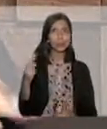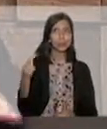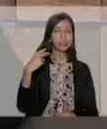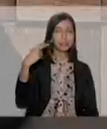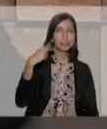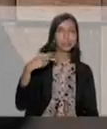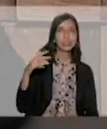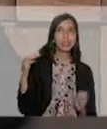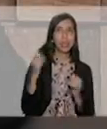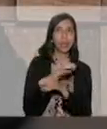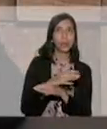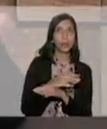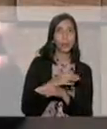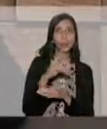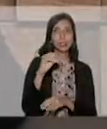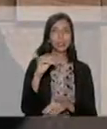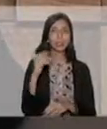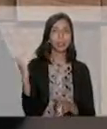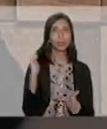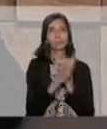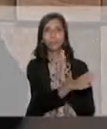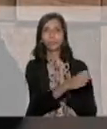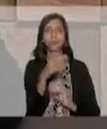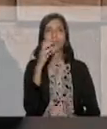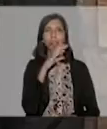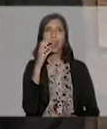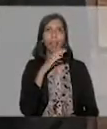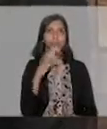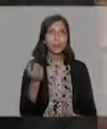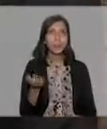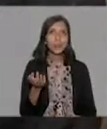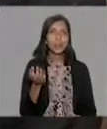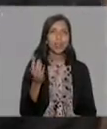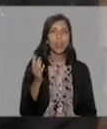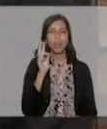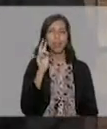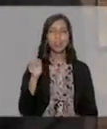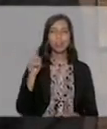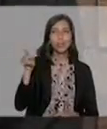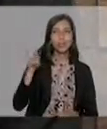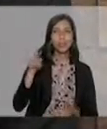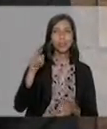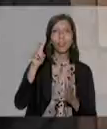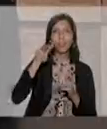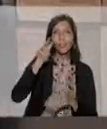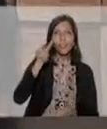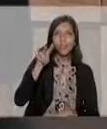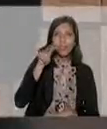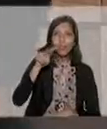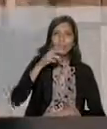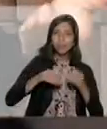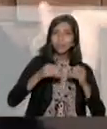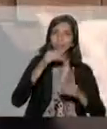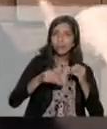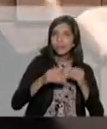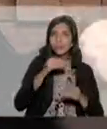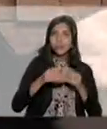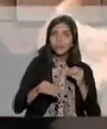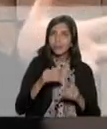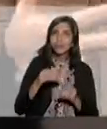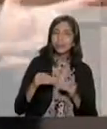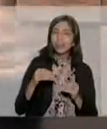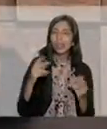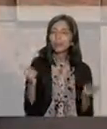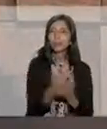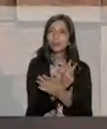bombando, o professor terminava mais cedo e a gente saía correndo. Aí a pessoa dizia assim, passei pela cozinha e vi, lembra disso? Eu estava zapeando,